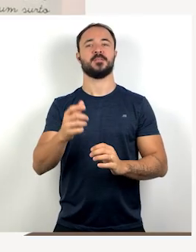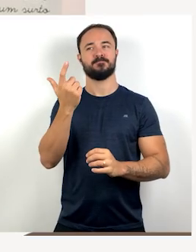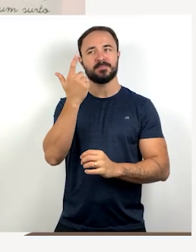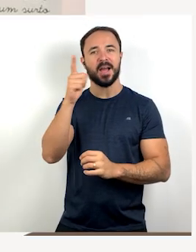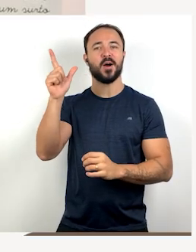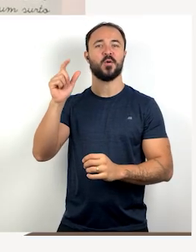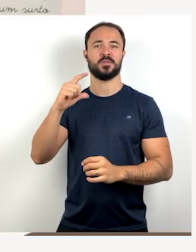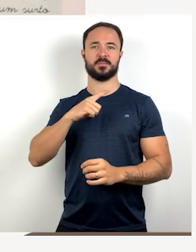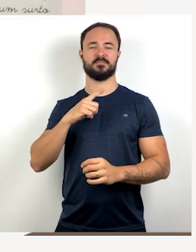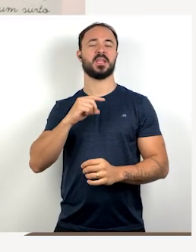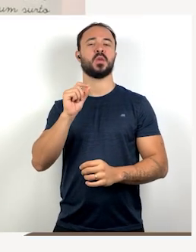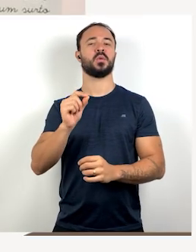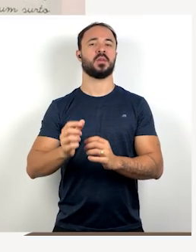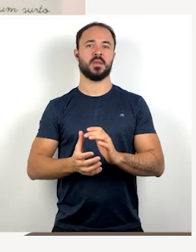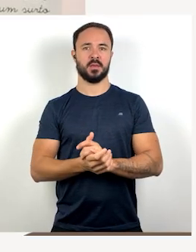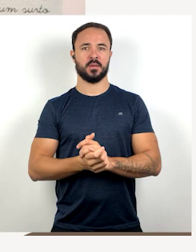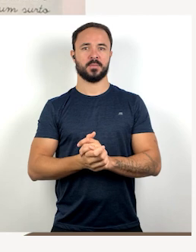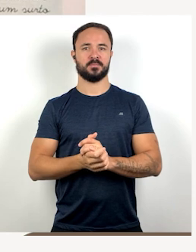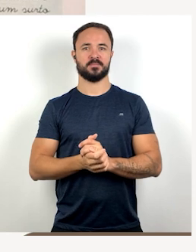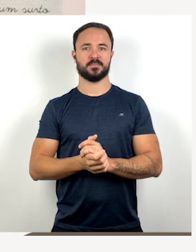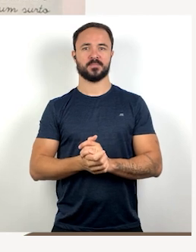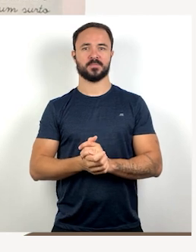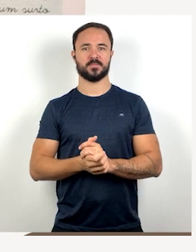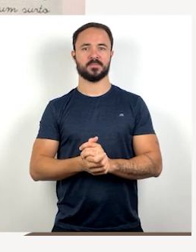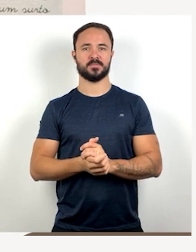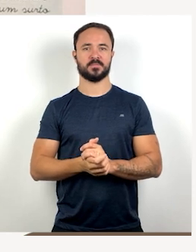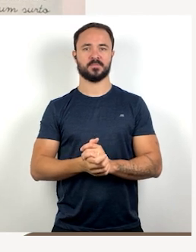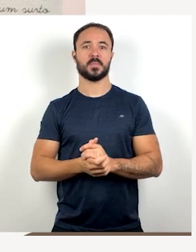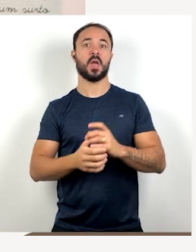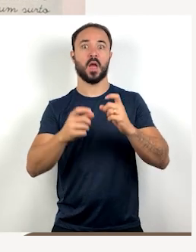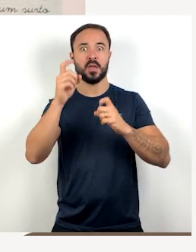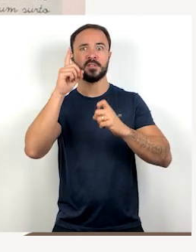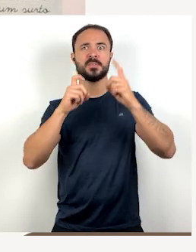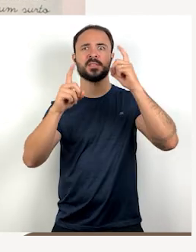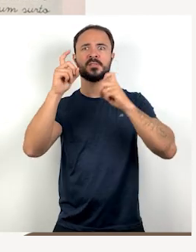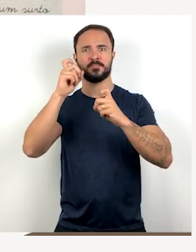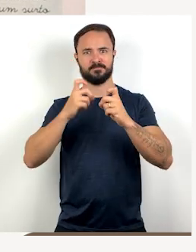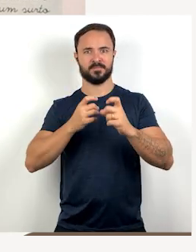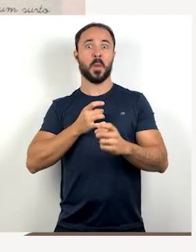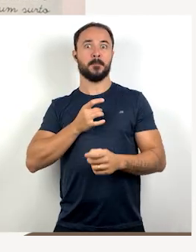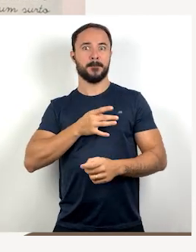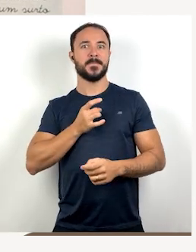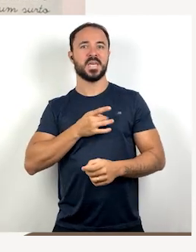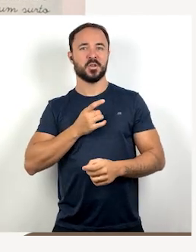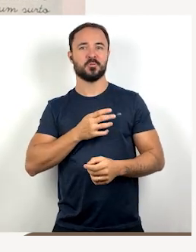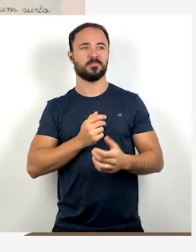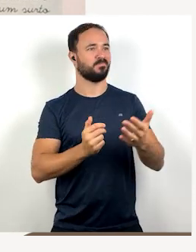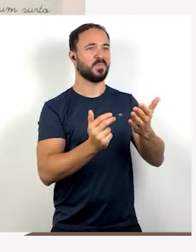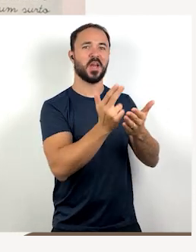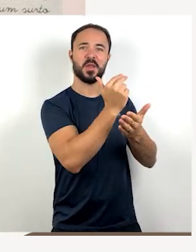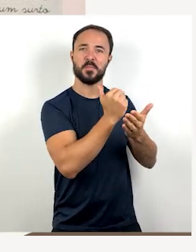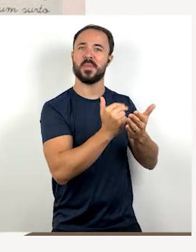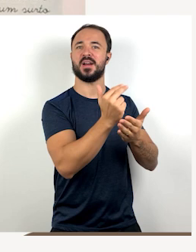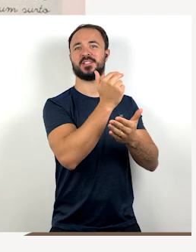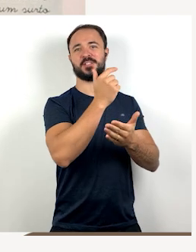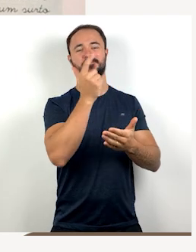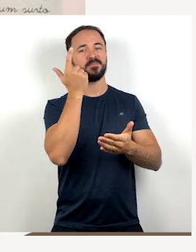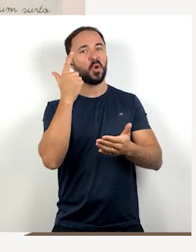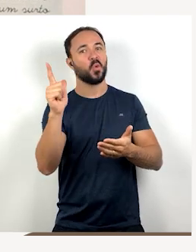próxima página, o que a gente tem? A expressão desse medo por outra imagem que é